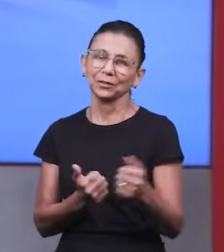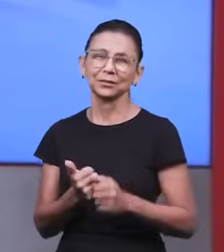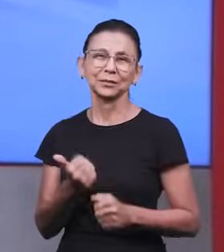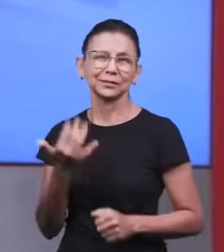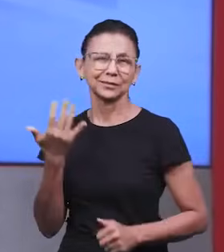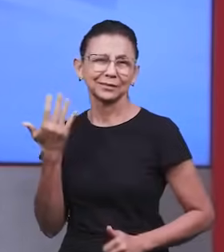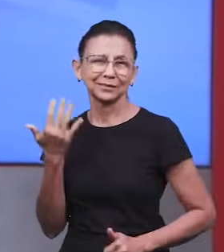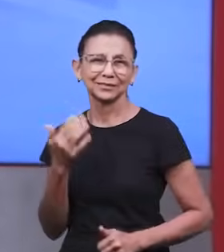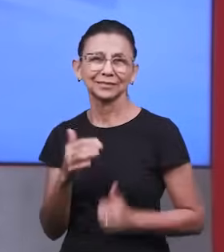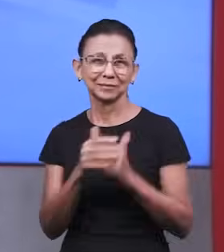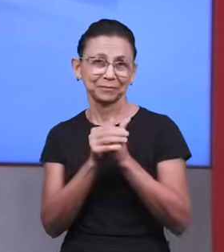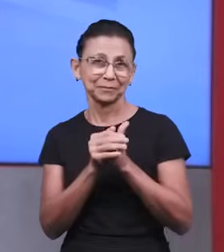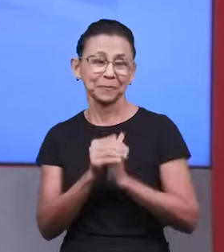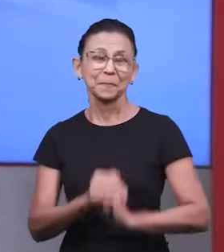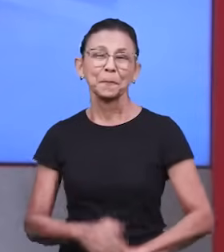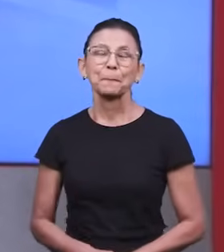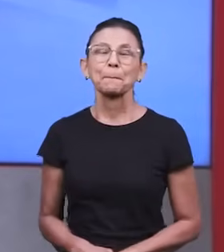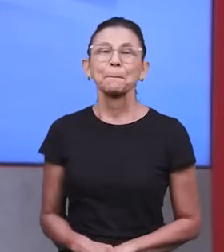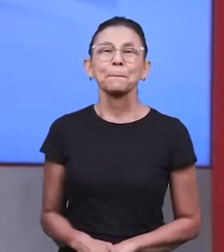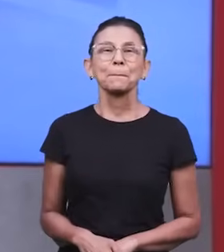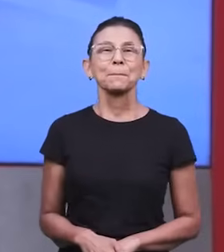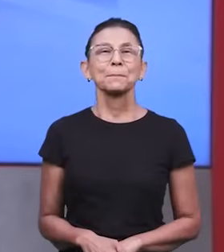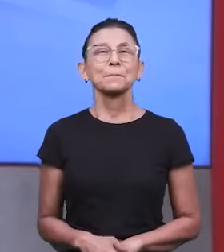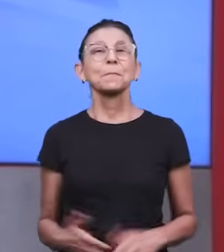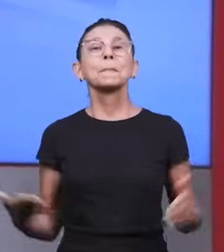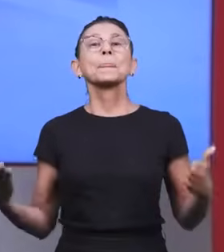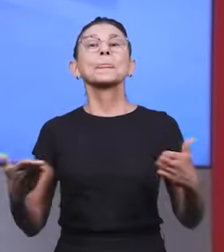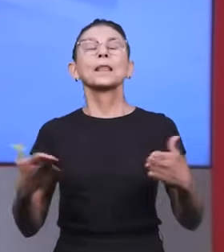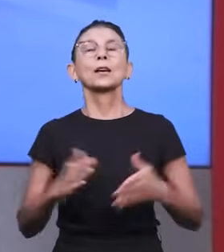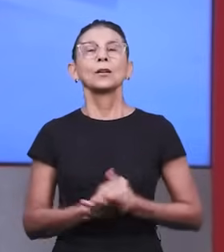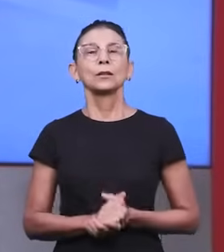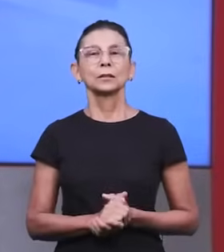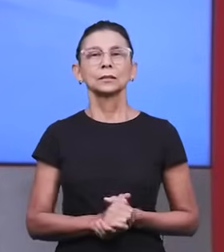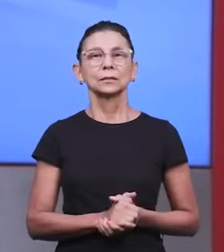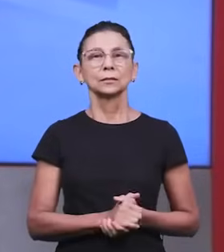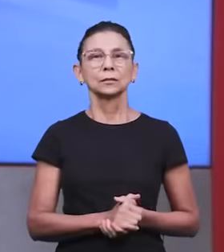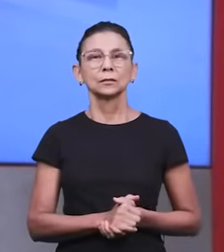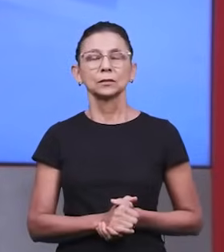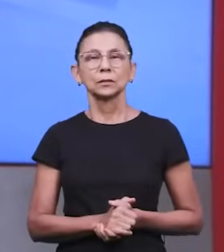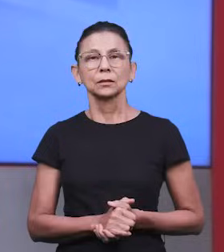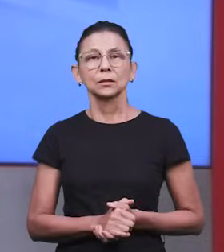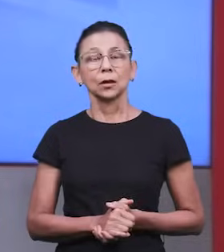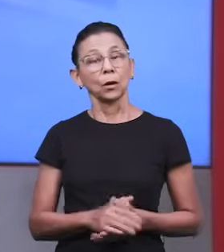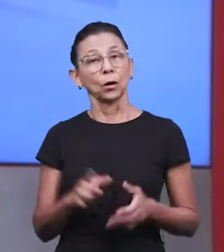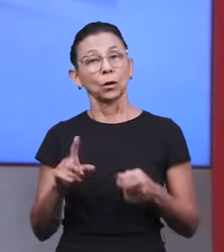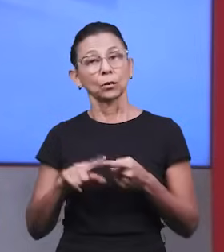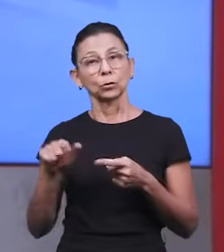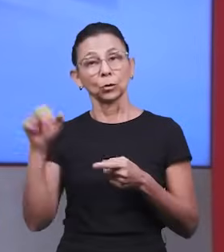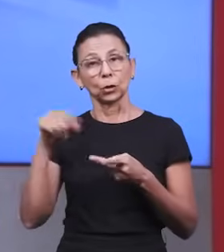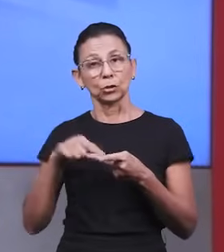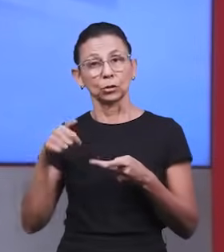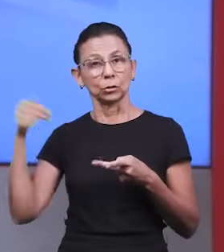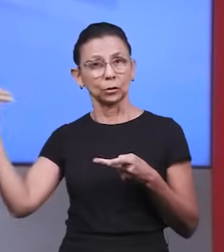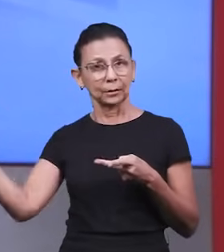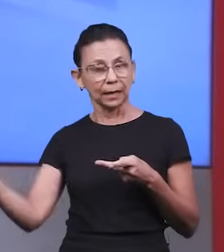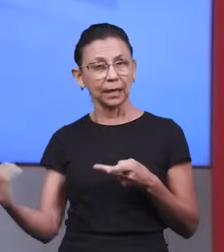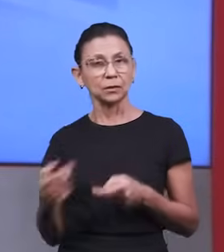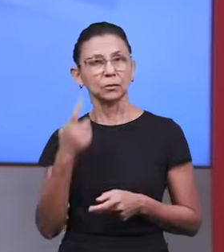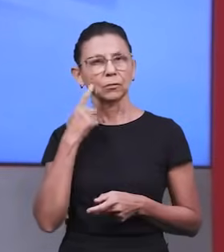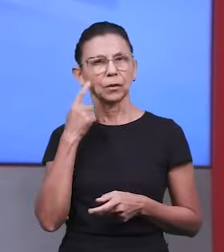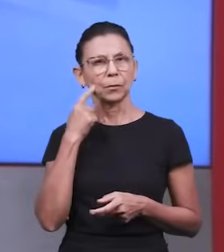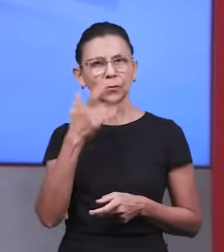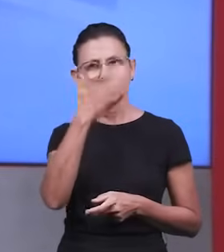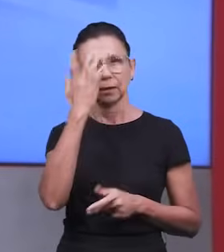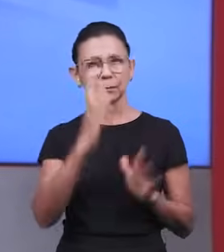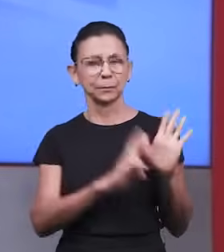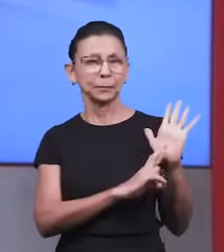Amém? Louvado seja o nome do Senhor por isso. E agora, nós vamos falar com os nossos correspondentes do norte e